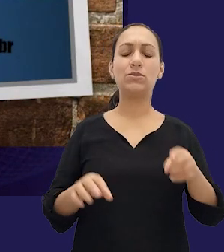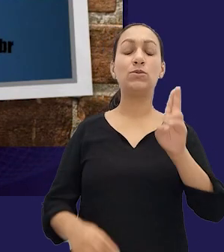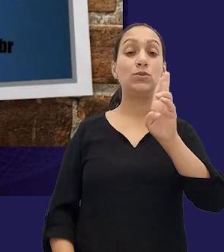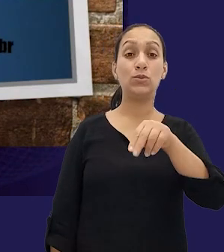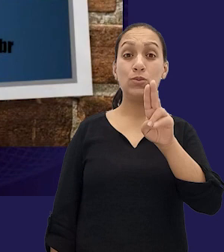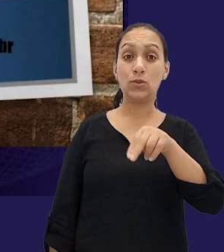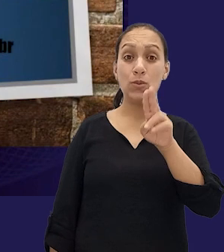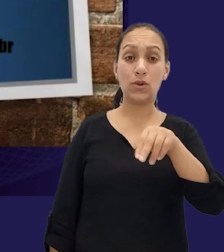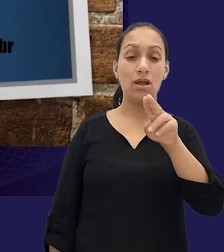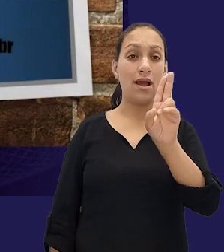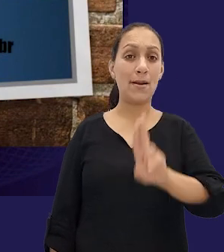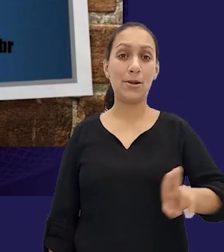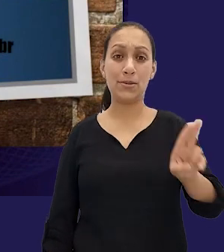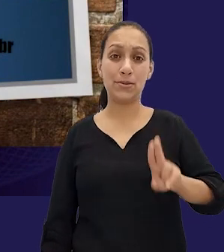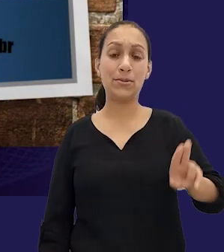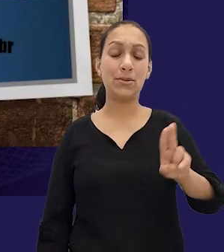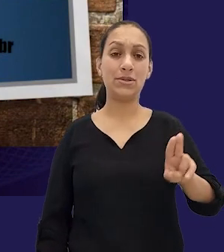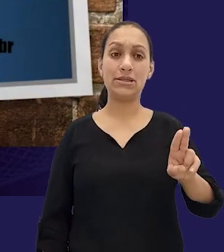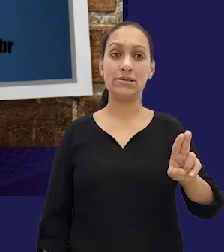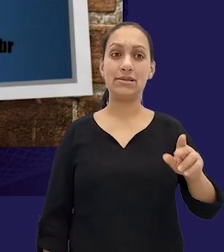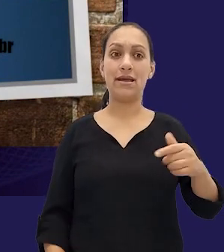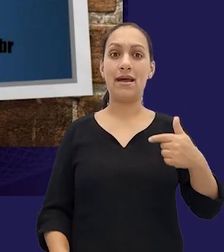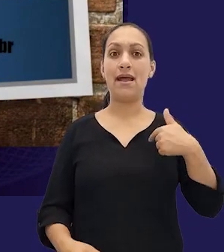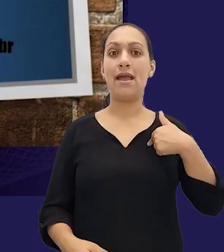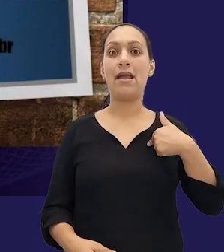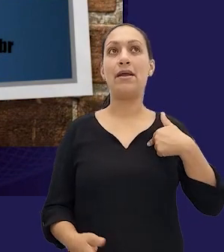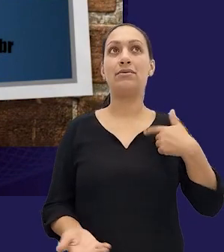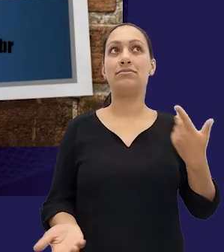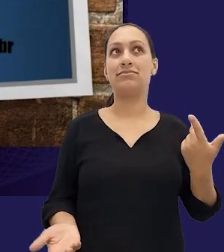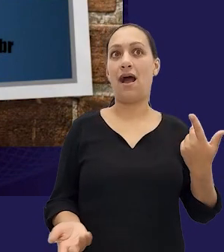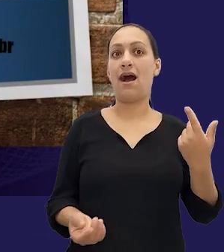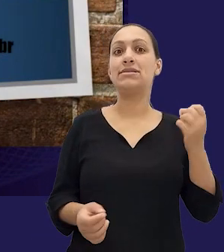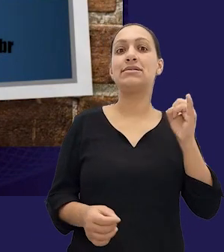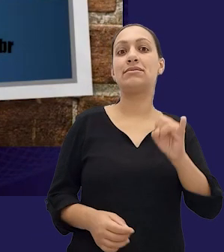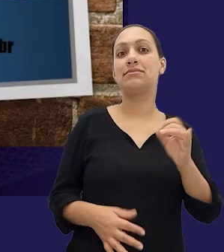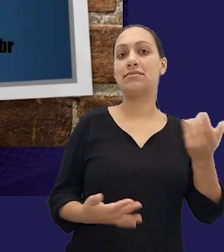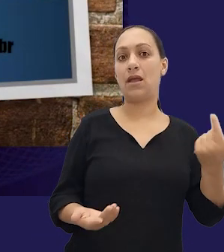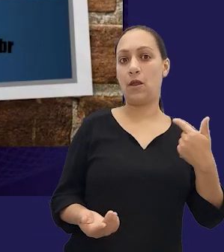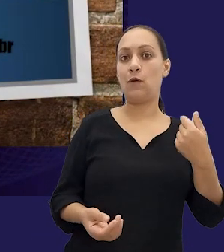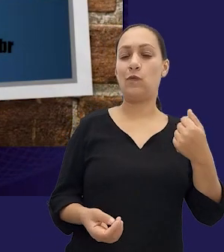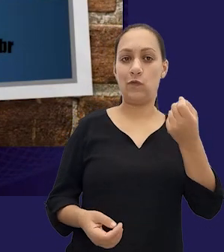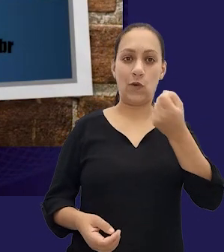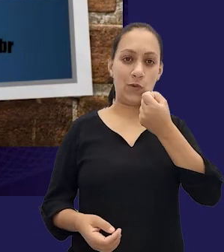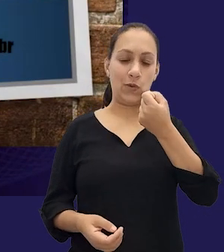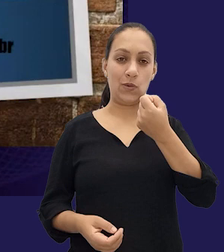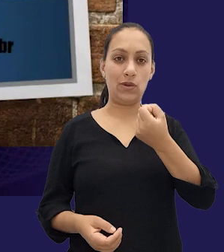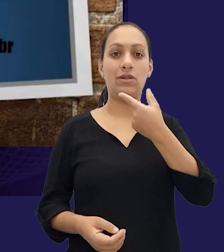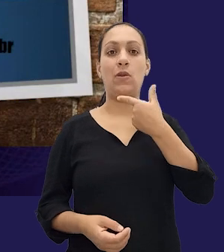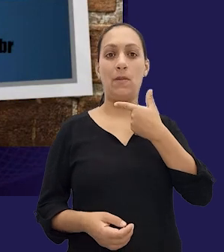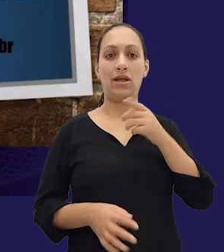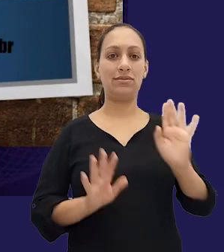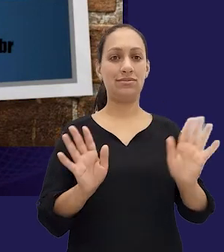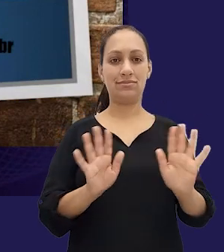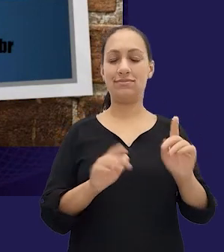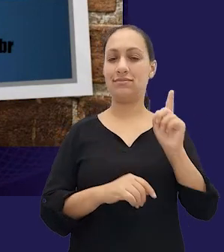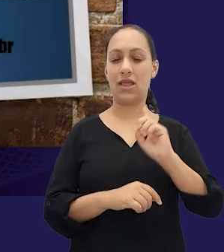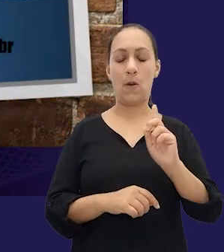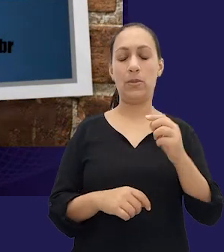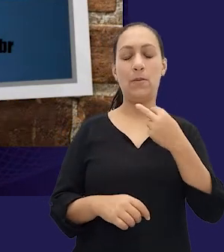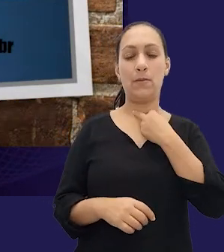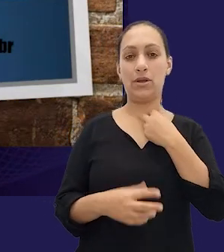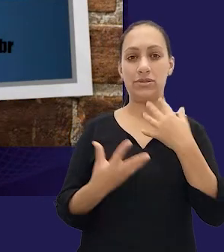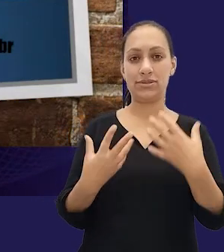nunca use por via das dúvidas, né? Por via das dúvidas não dá para usar, gente. Essa via não é